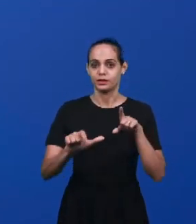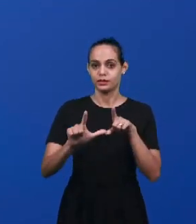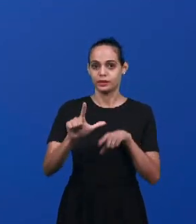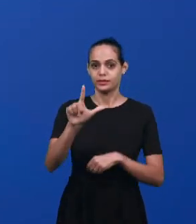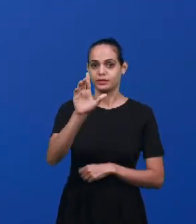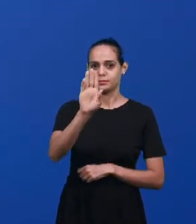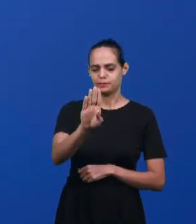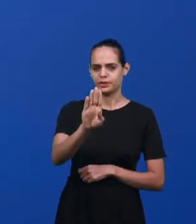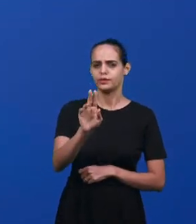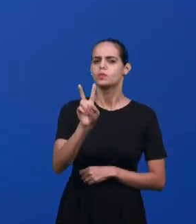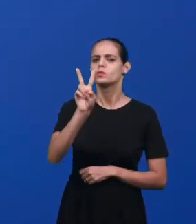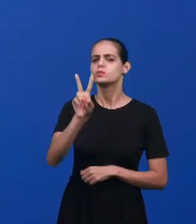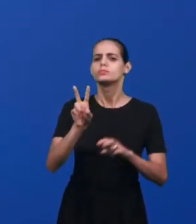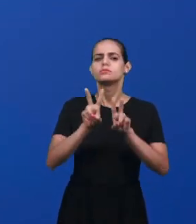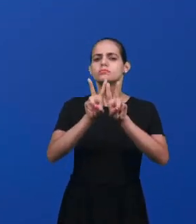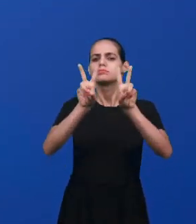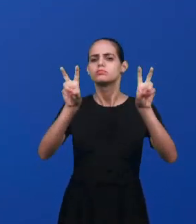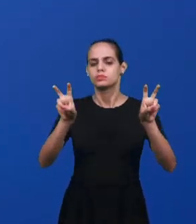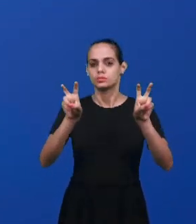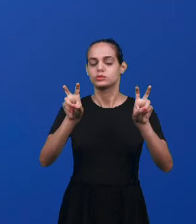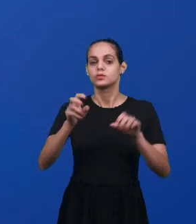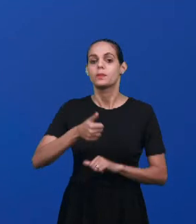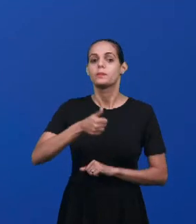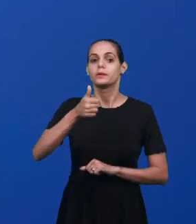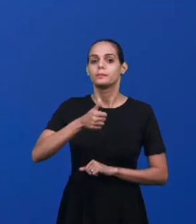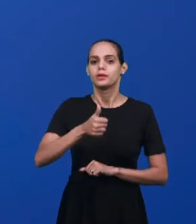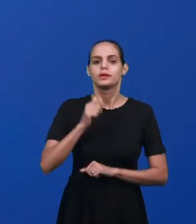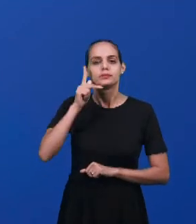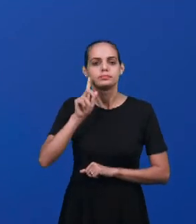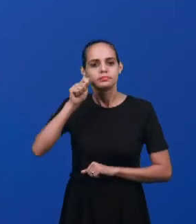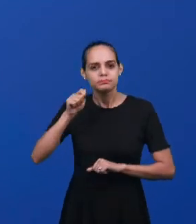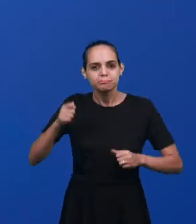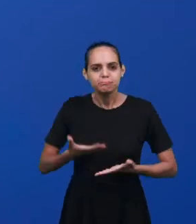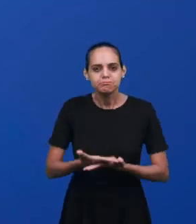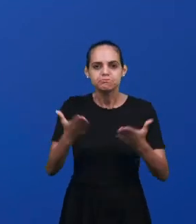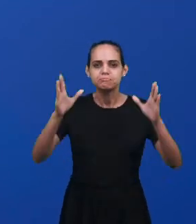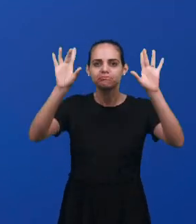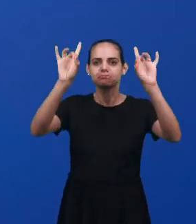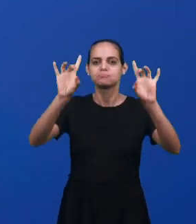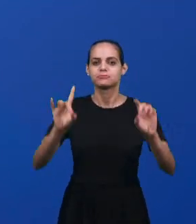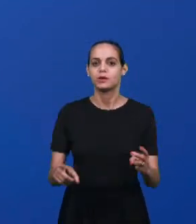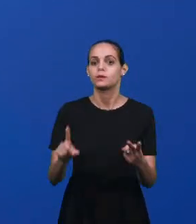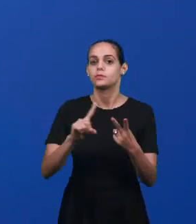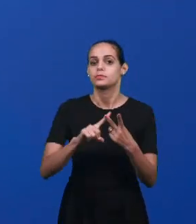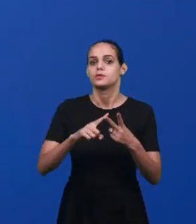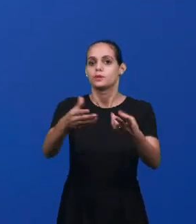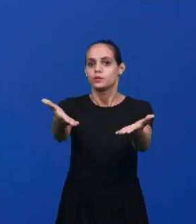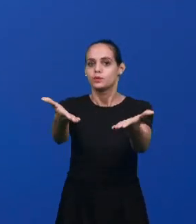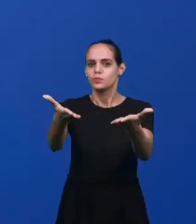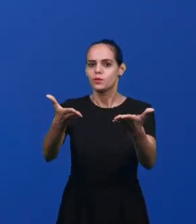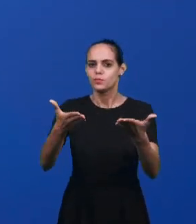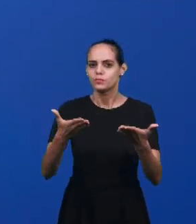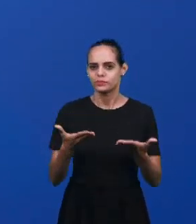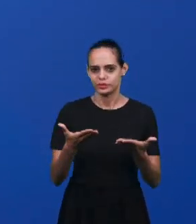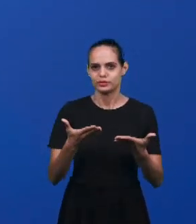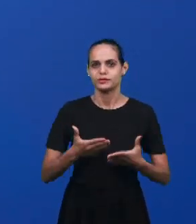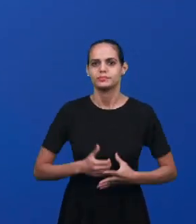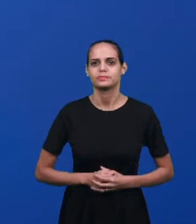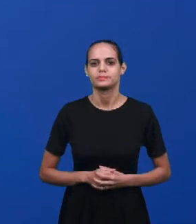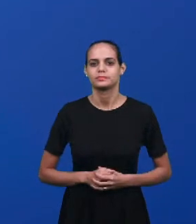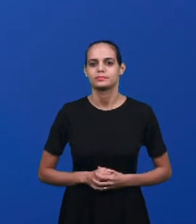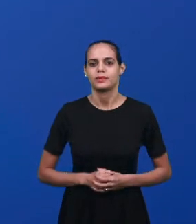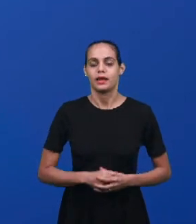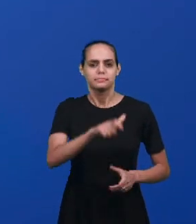dois assuntos são a grande ceia e o convite a muitos. Respondendo profeticamente, irmãos,